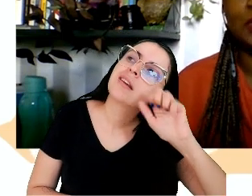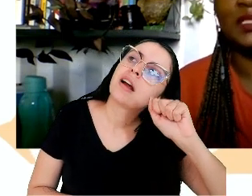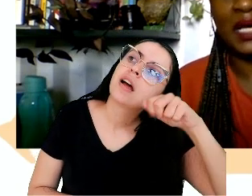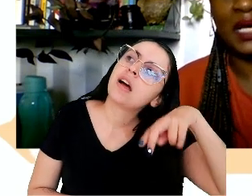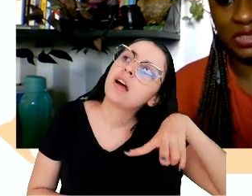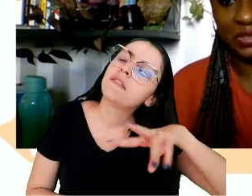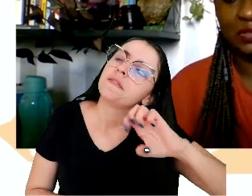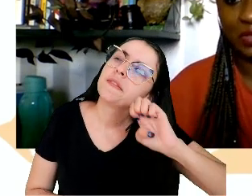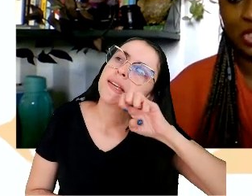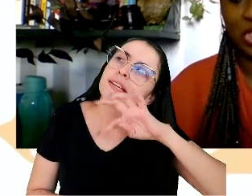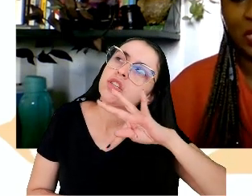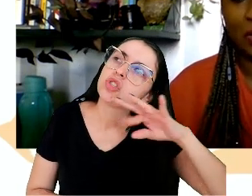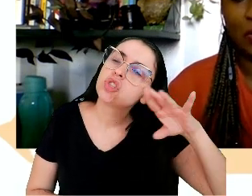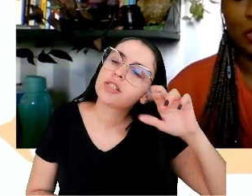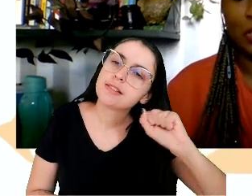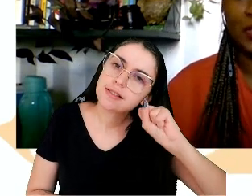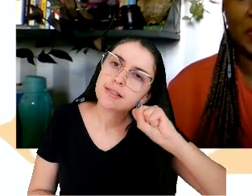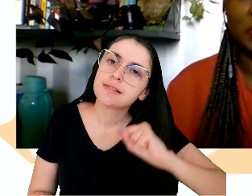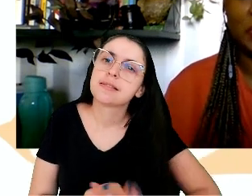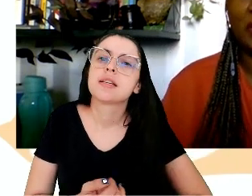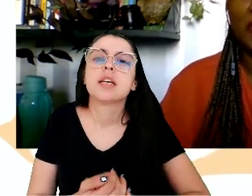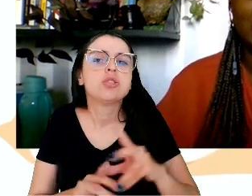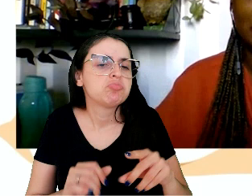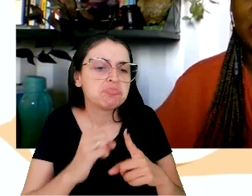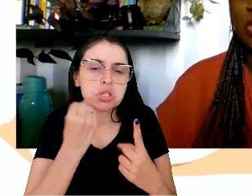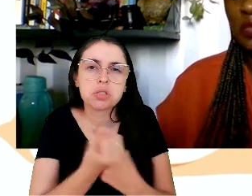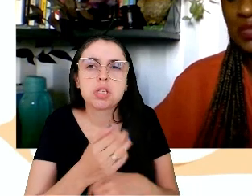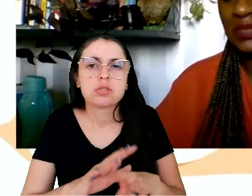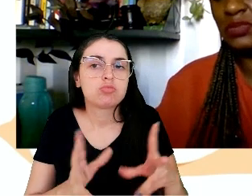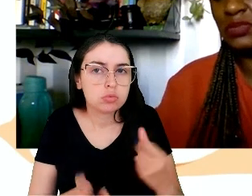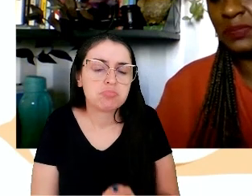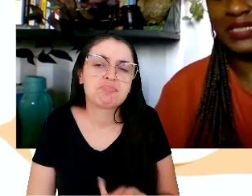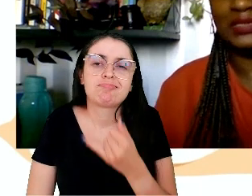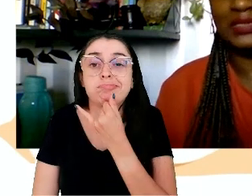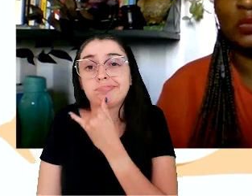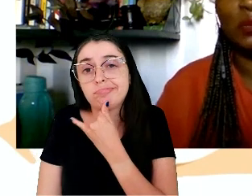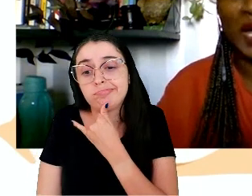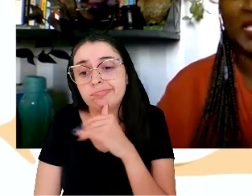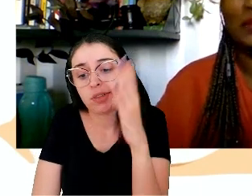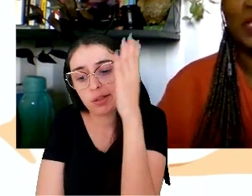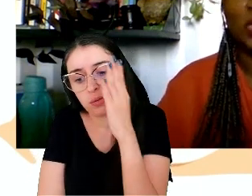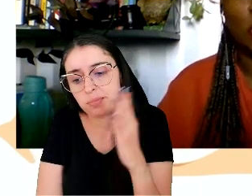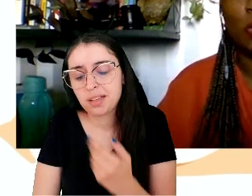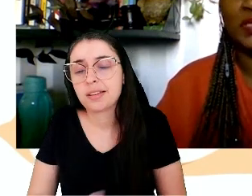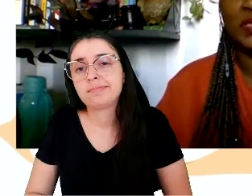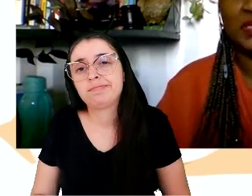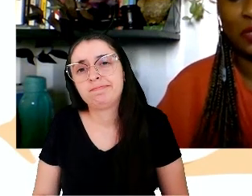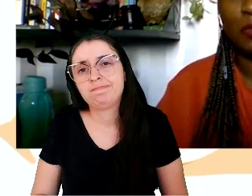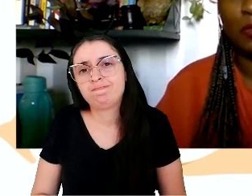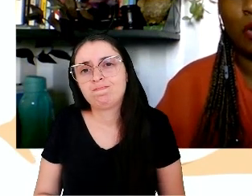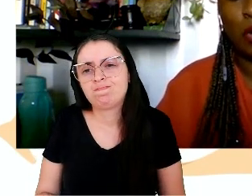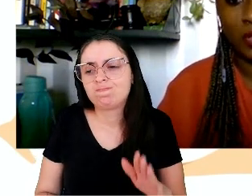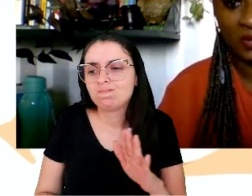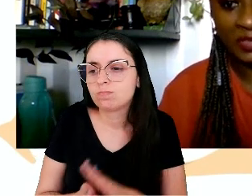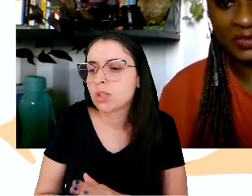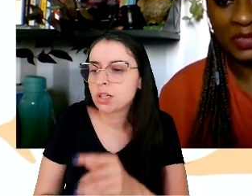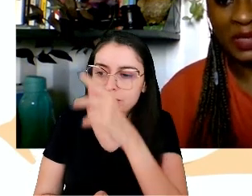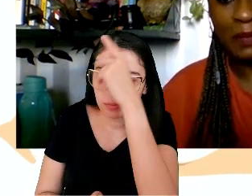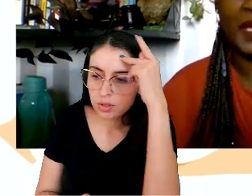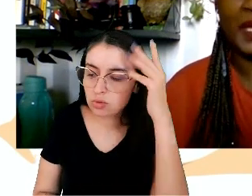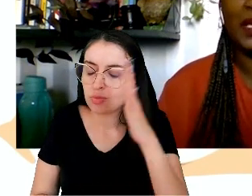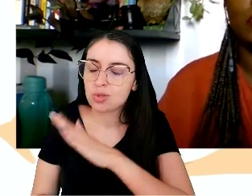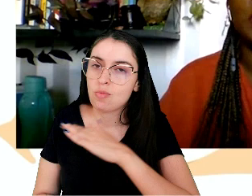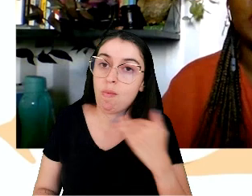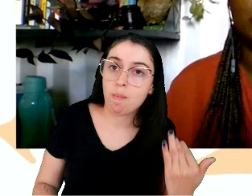na nossa sociedade em geral. Nós sabemos que, infelizmente, o Brasil é um dos países onde mais pessoas são